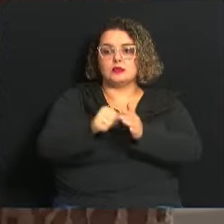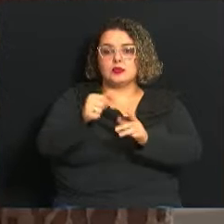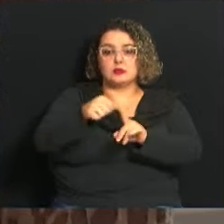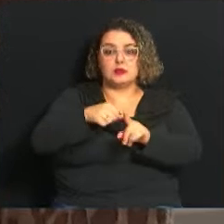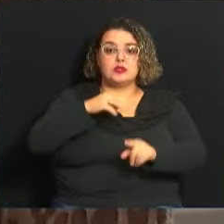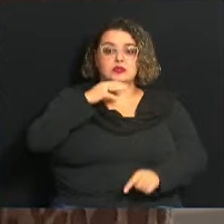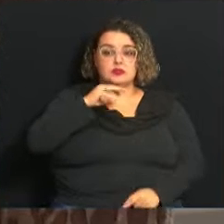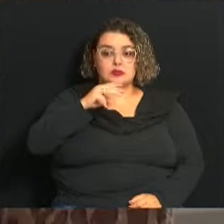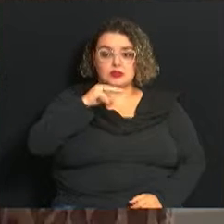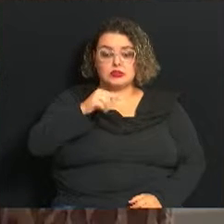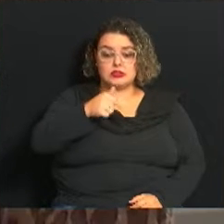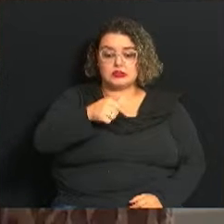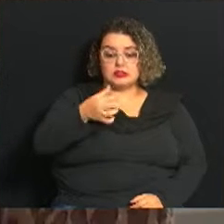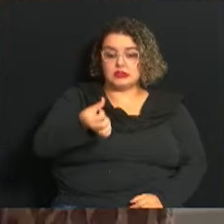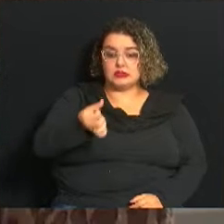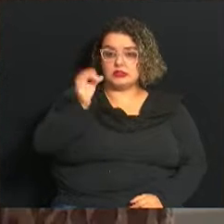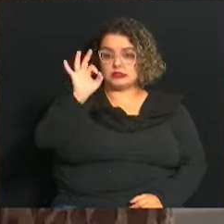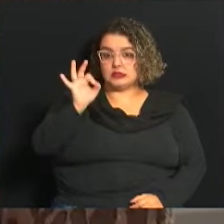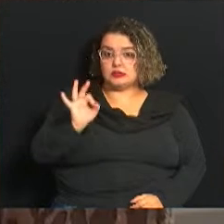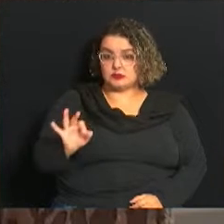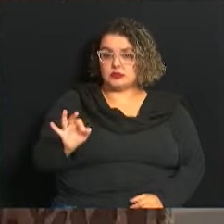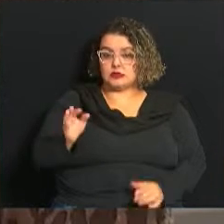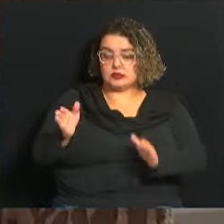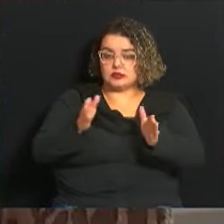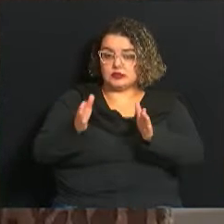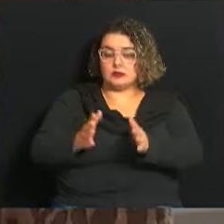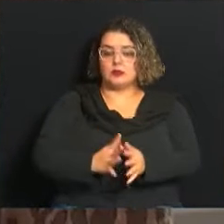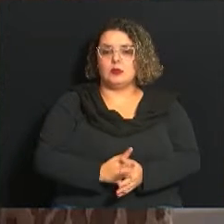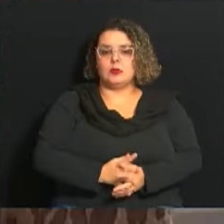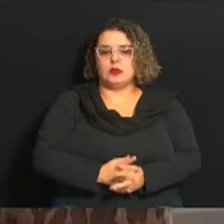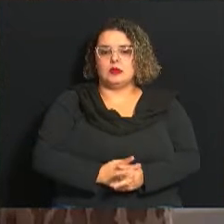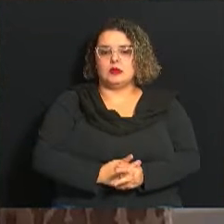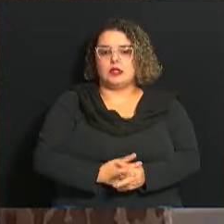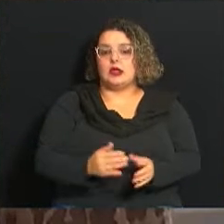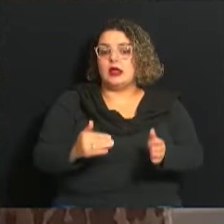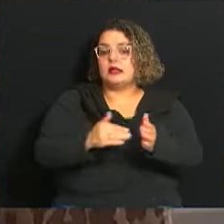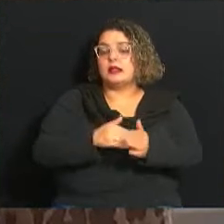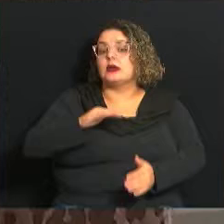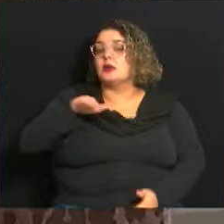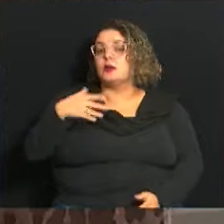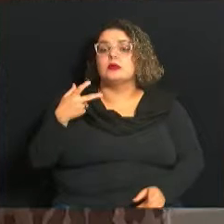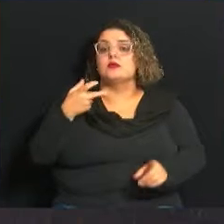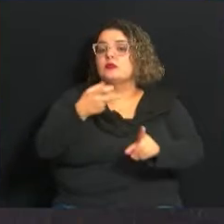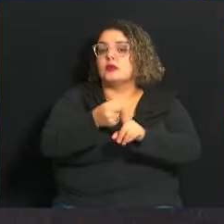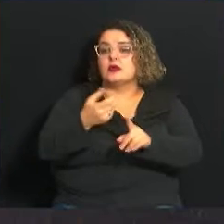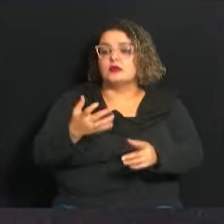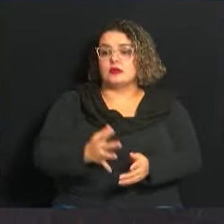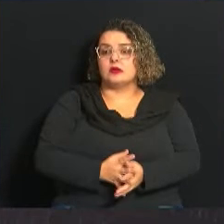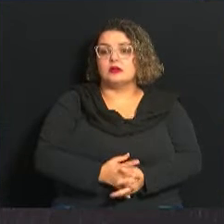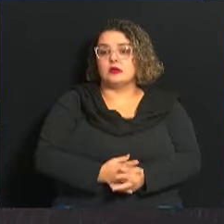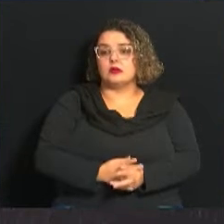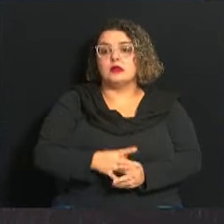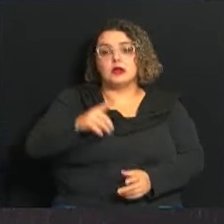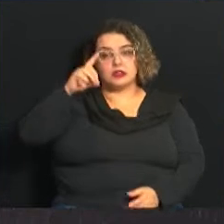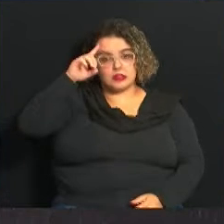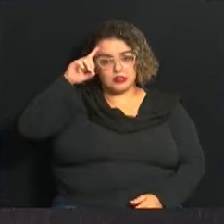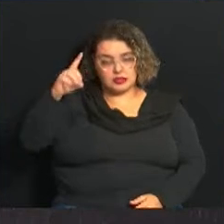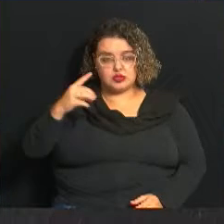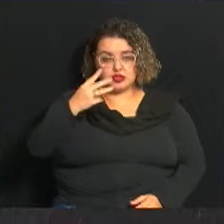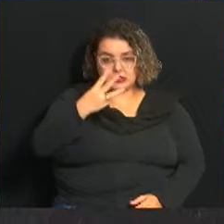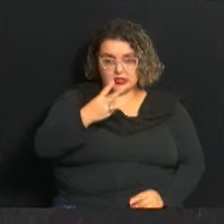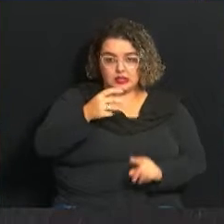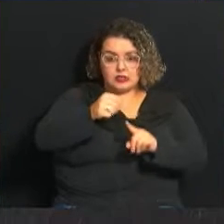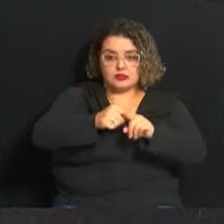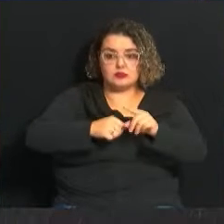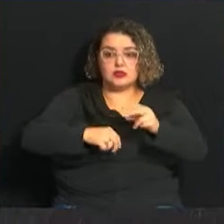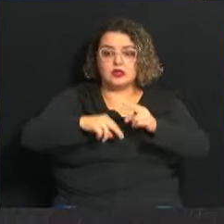com 76% nesse momento. Bom, até quando vai a campanha de vacinação? Vai até dia 3 de junho, em todos